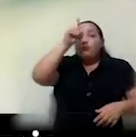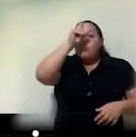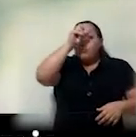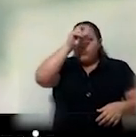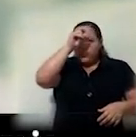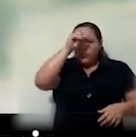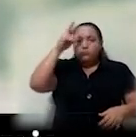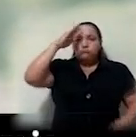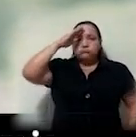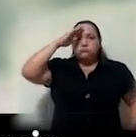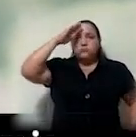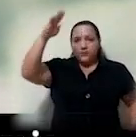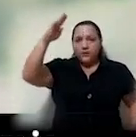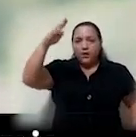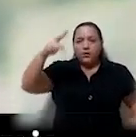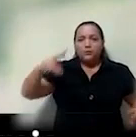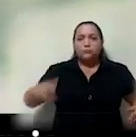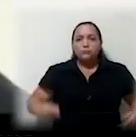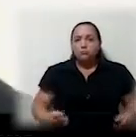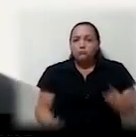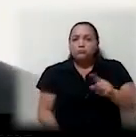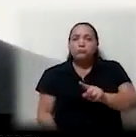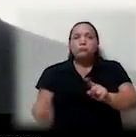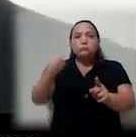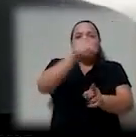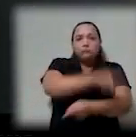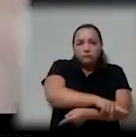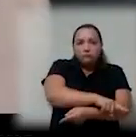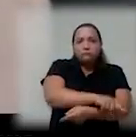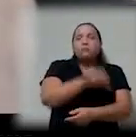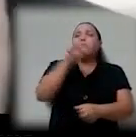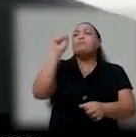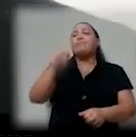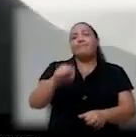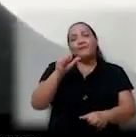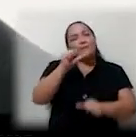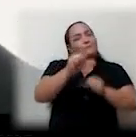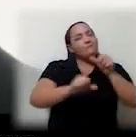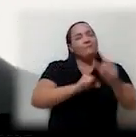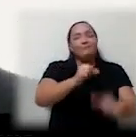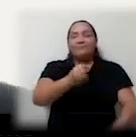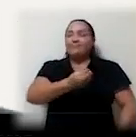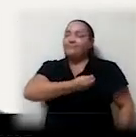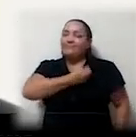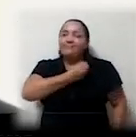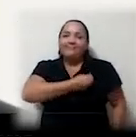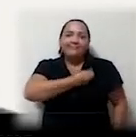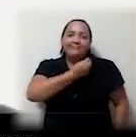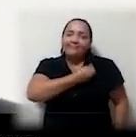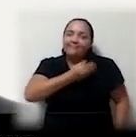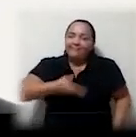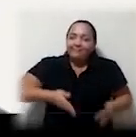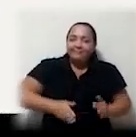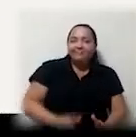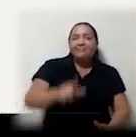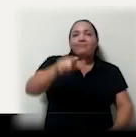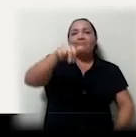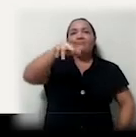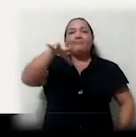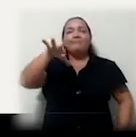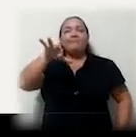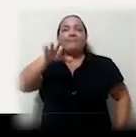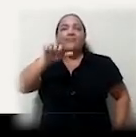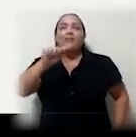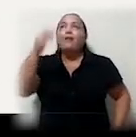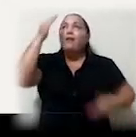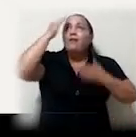Exército, desfiz a vasectomia, mudou sim muito a minha vida. Com a chegada da Laura, que eu